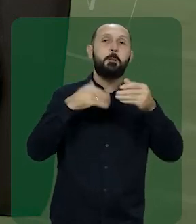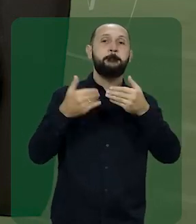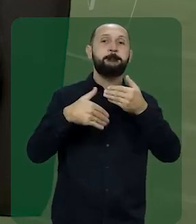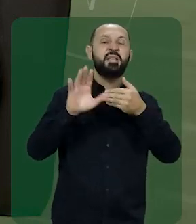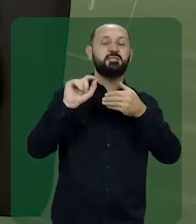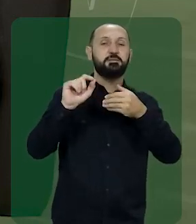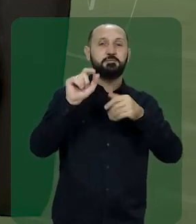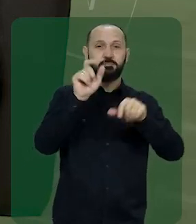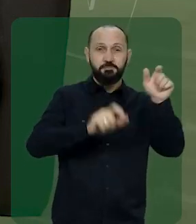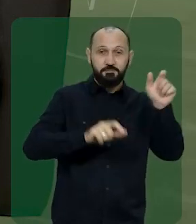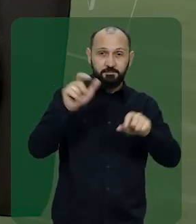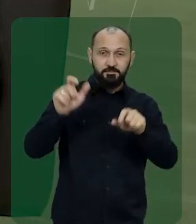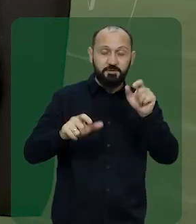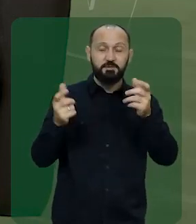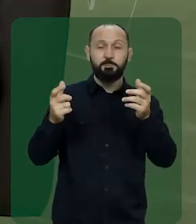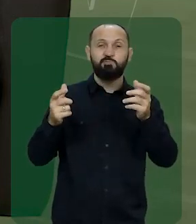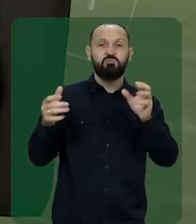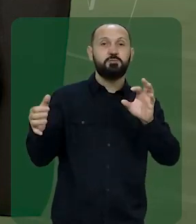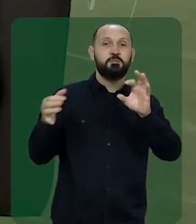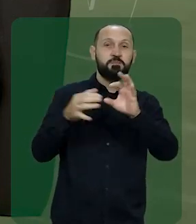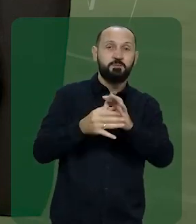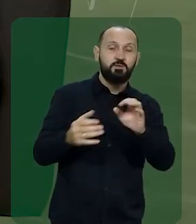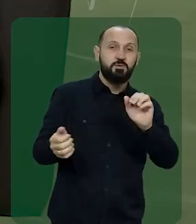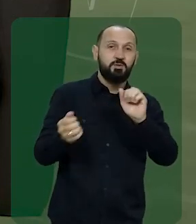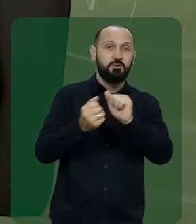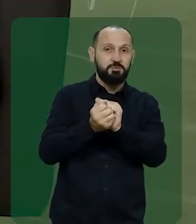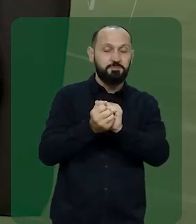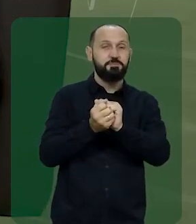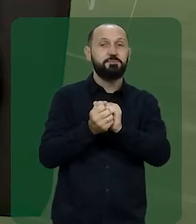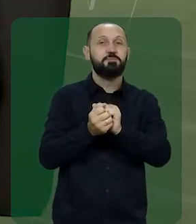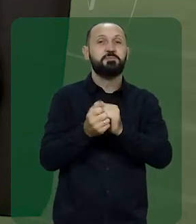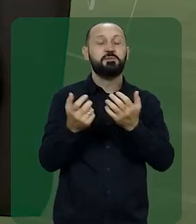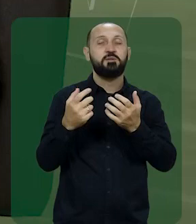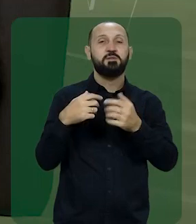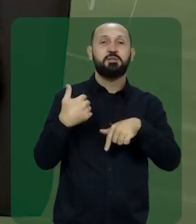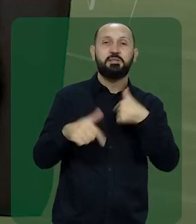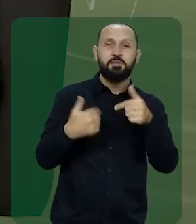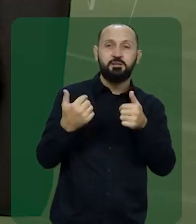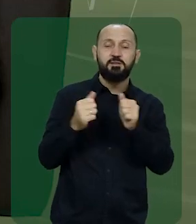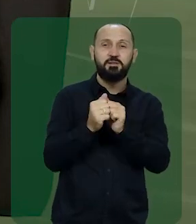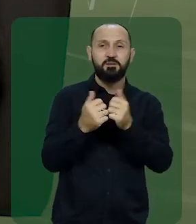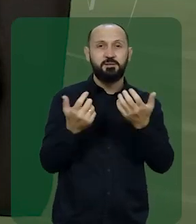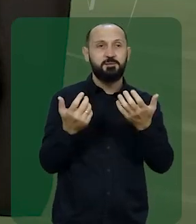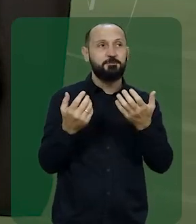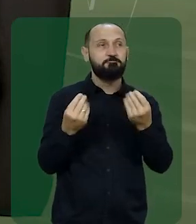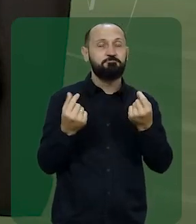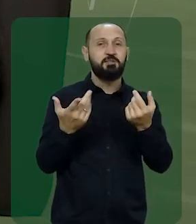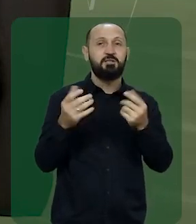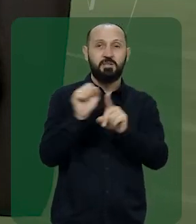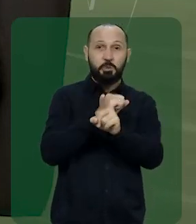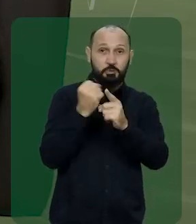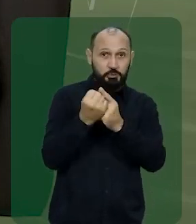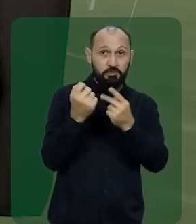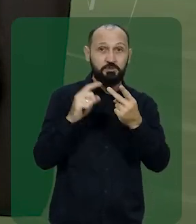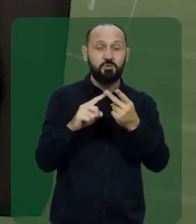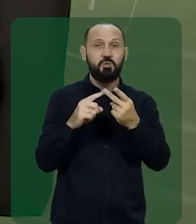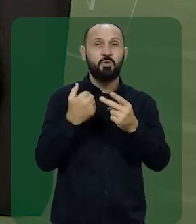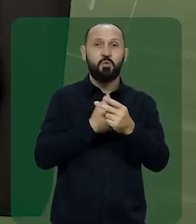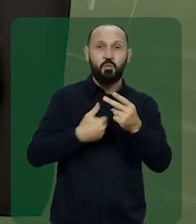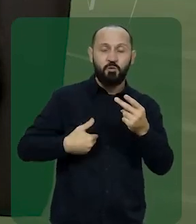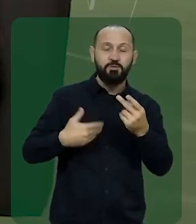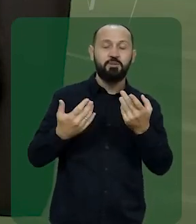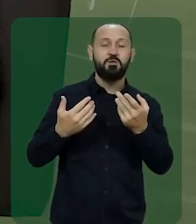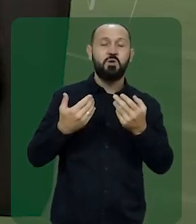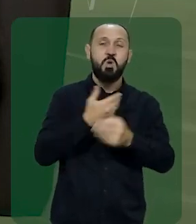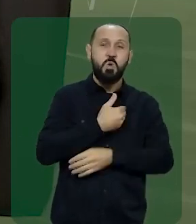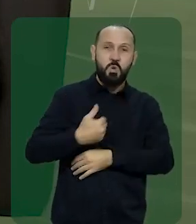série de outras atividades que não devem parar. Sim. E é importante, você tocou em um assunto de quanto mais pessoas, quanto